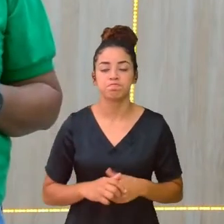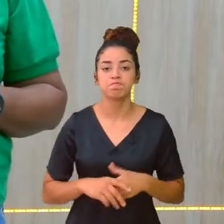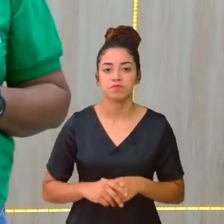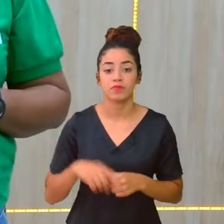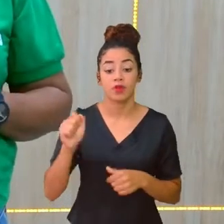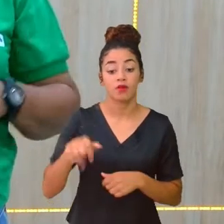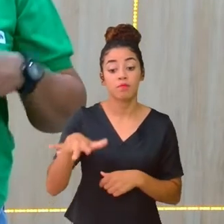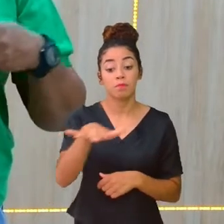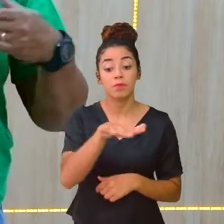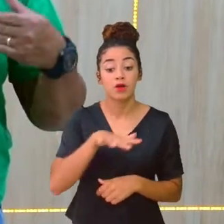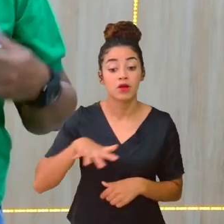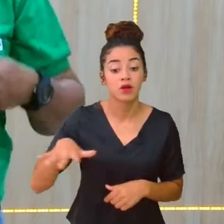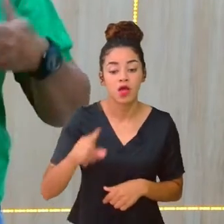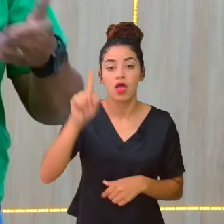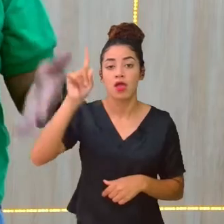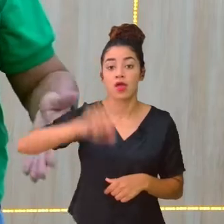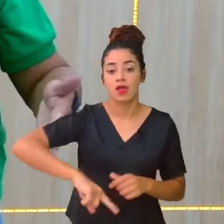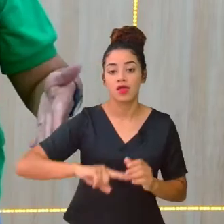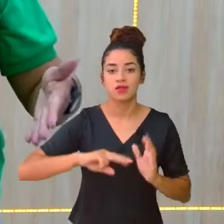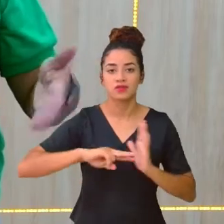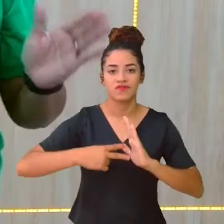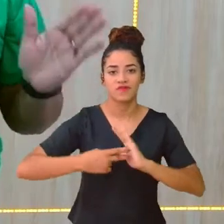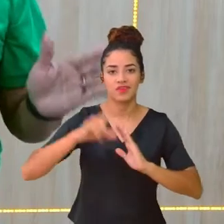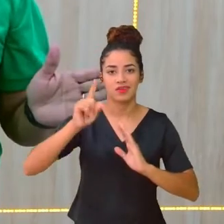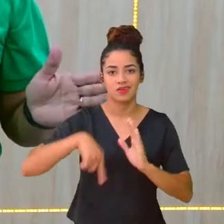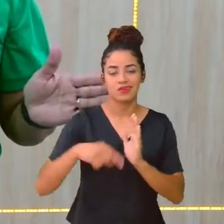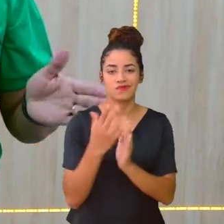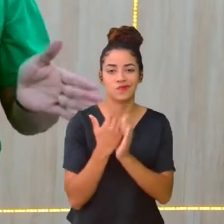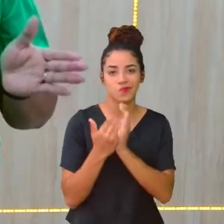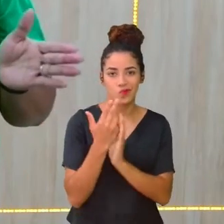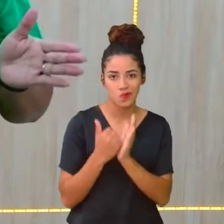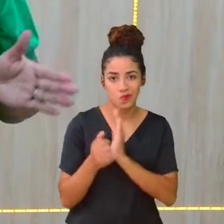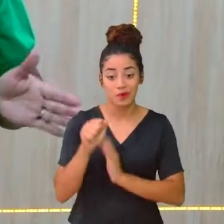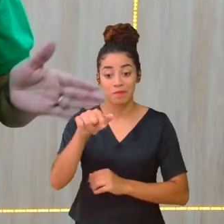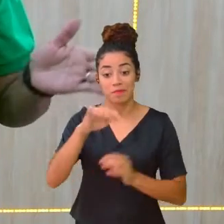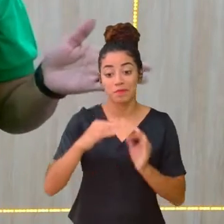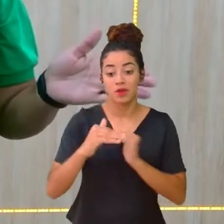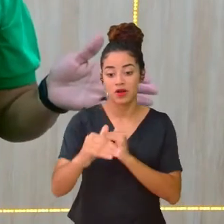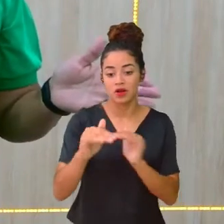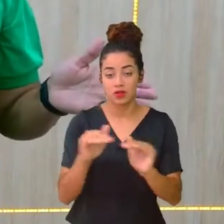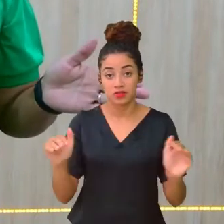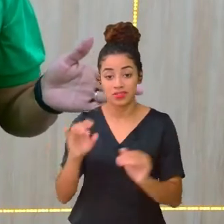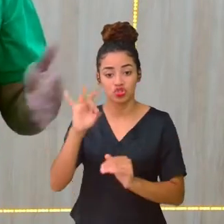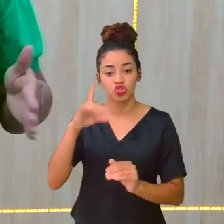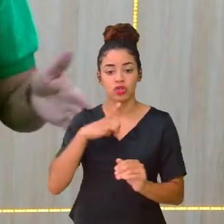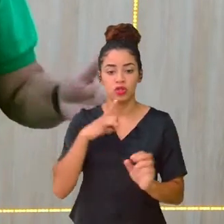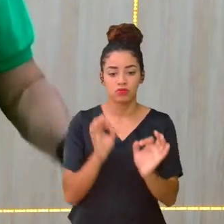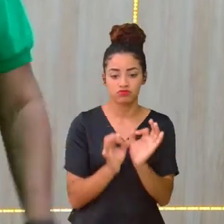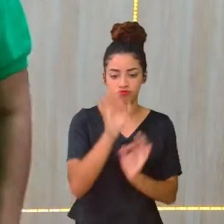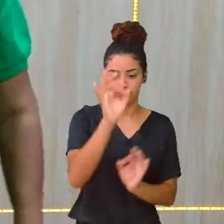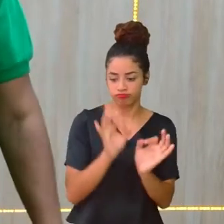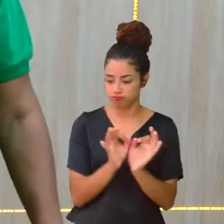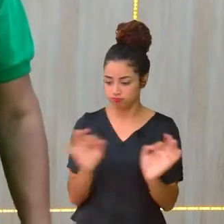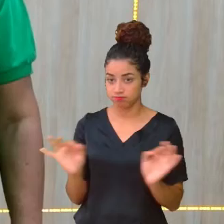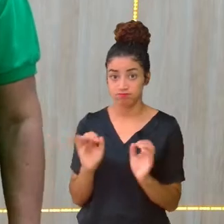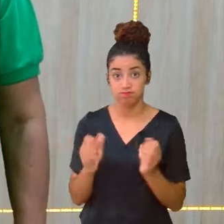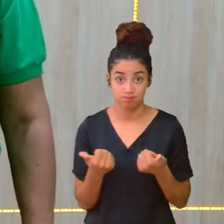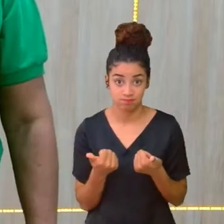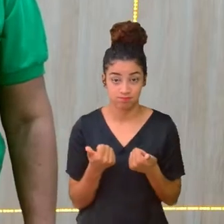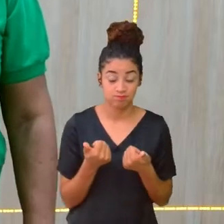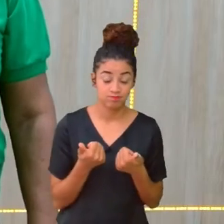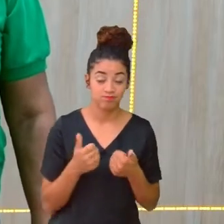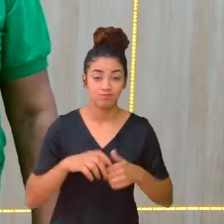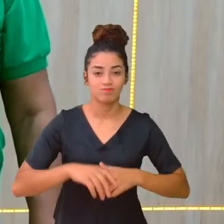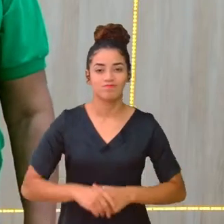ela é considerada uma figura plana. Ela só tem largura, né, e comprimento.